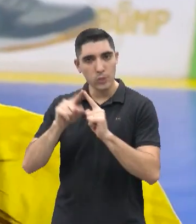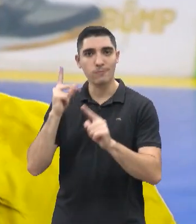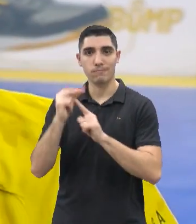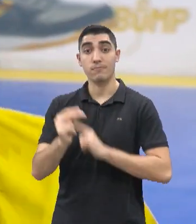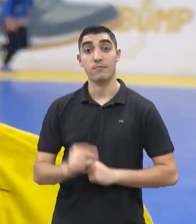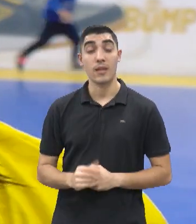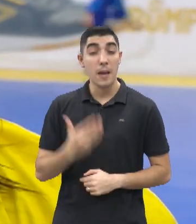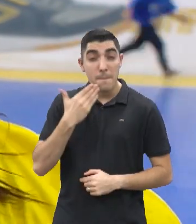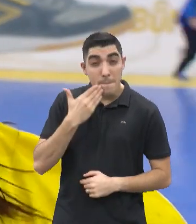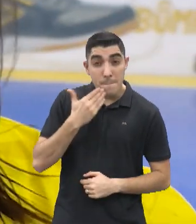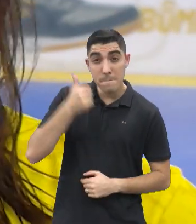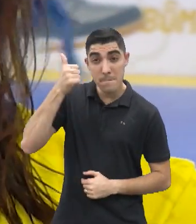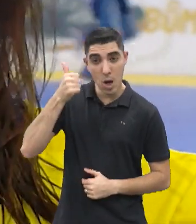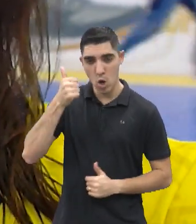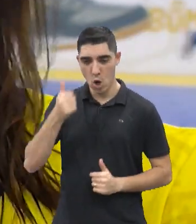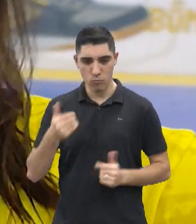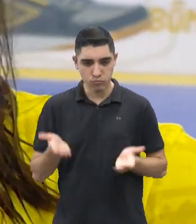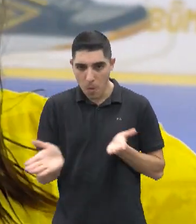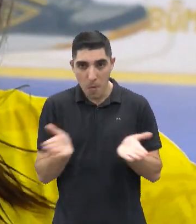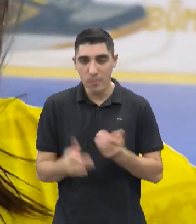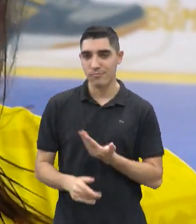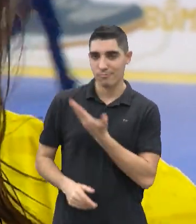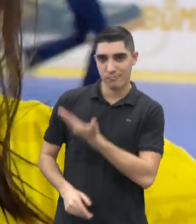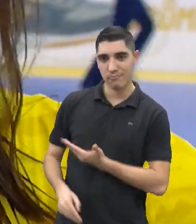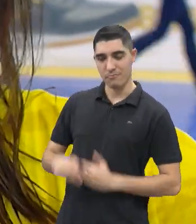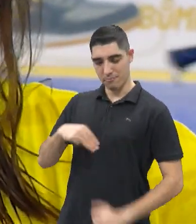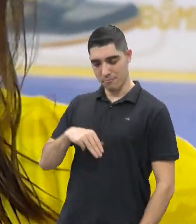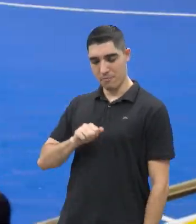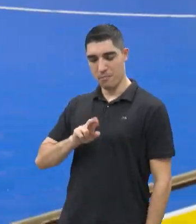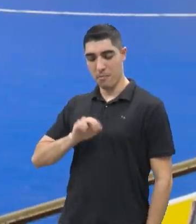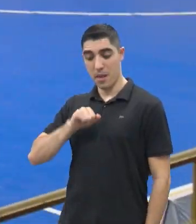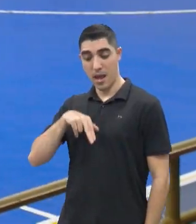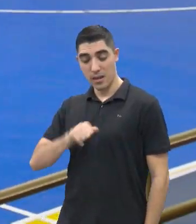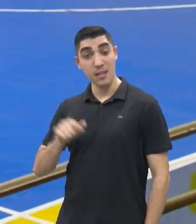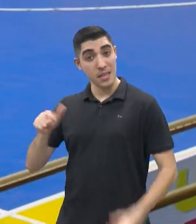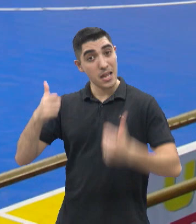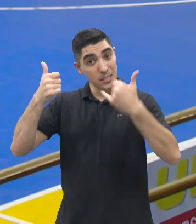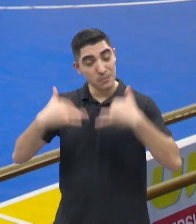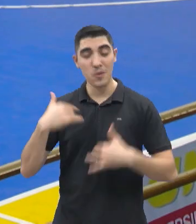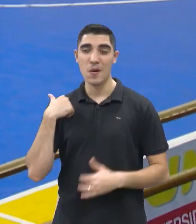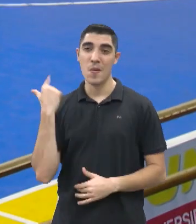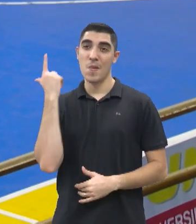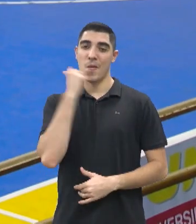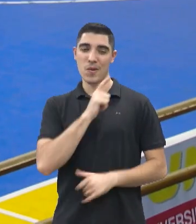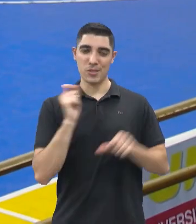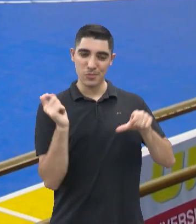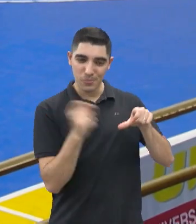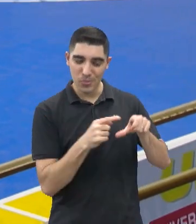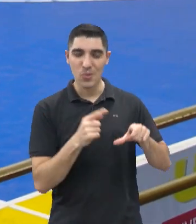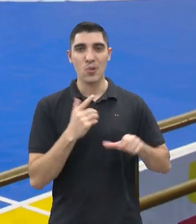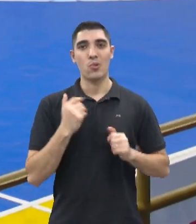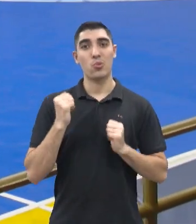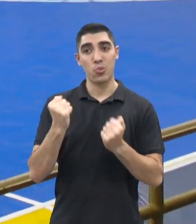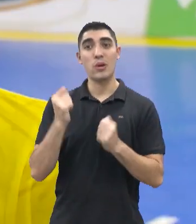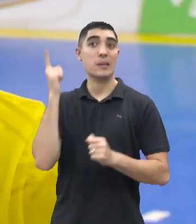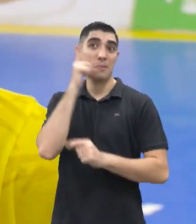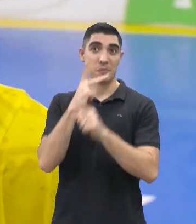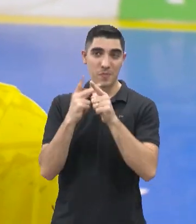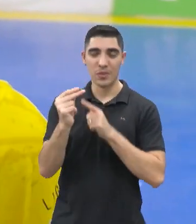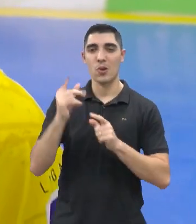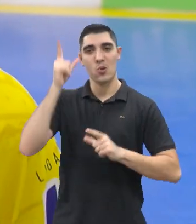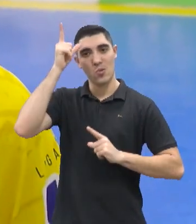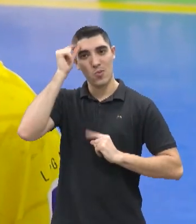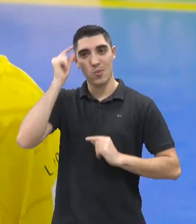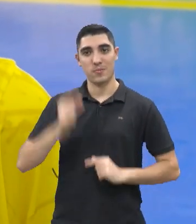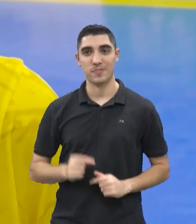quadra, Marina Loures comemorou o importante resultado da partida e o gol que abriu o caminho para a vitória do São José. É